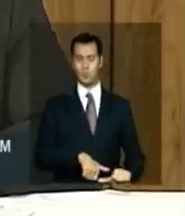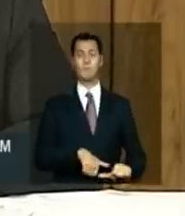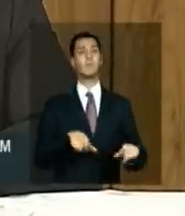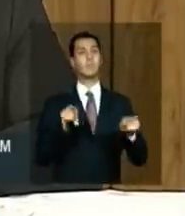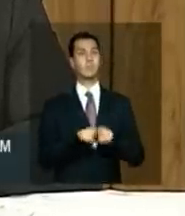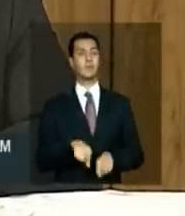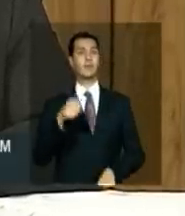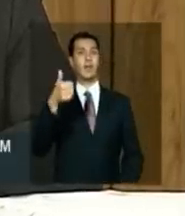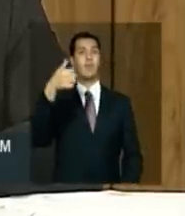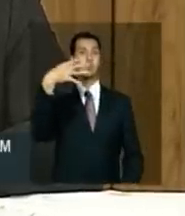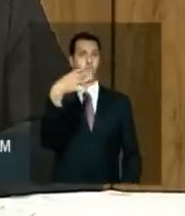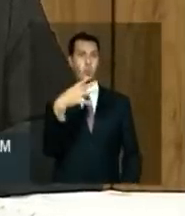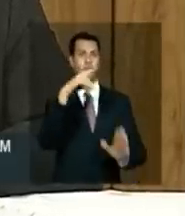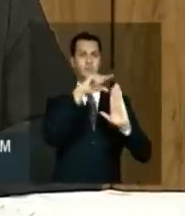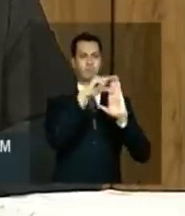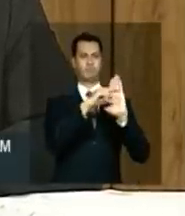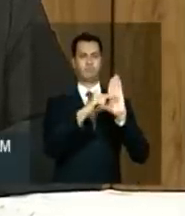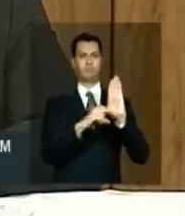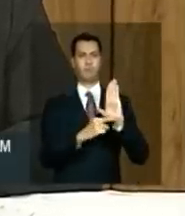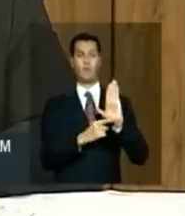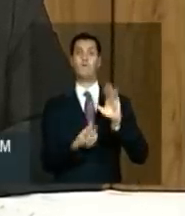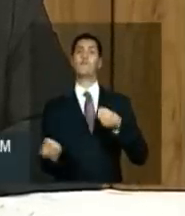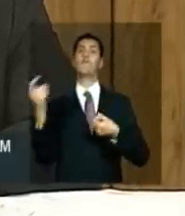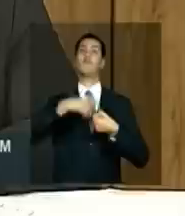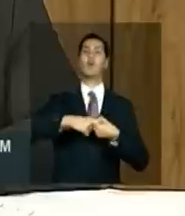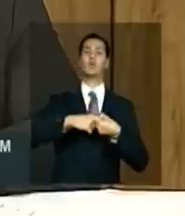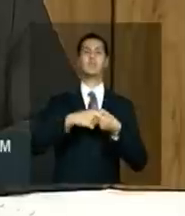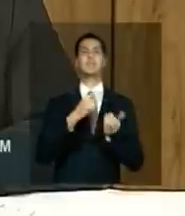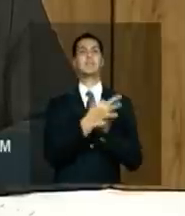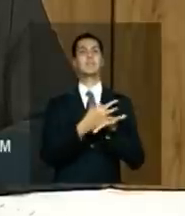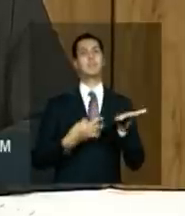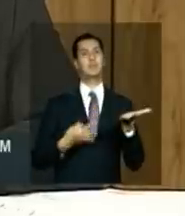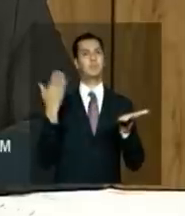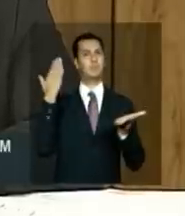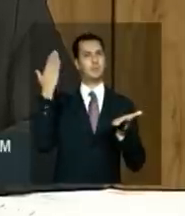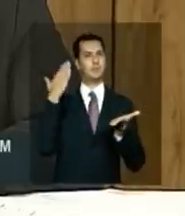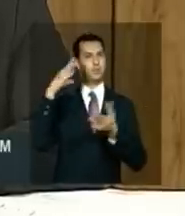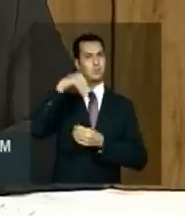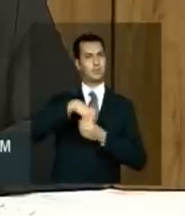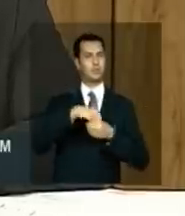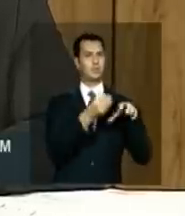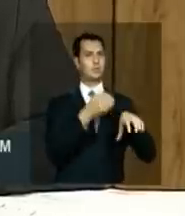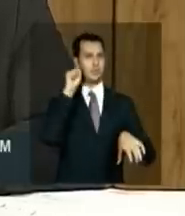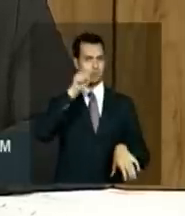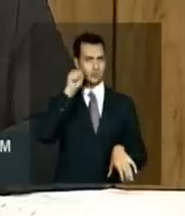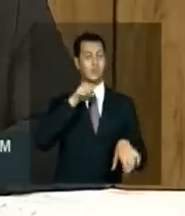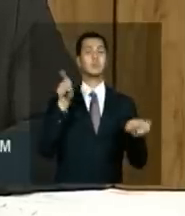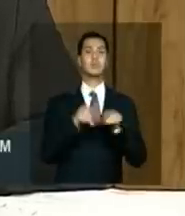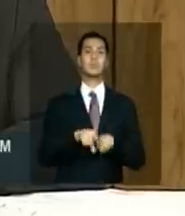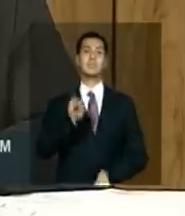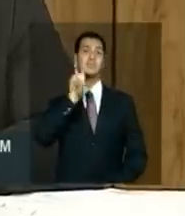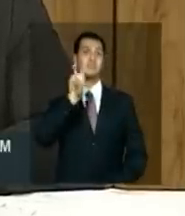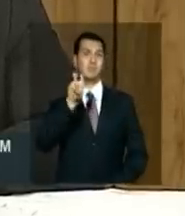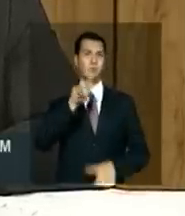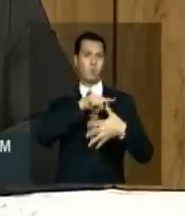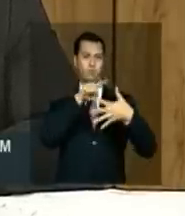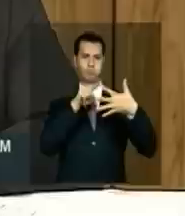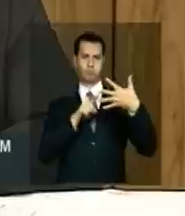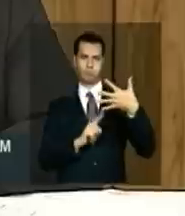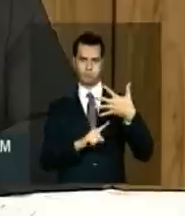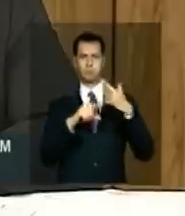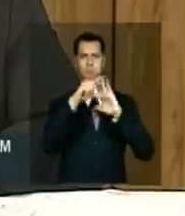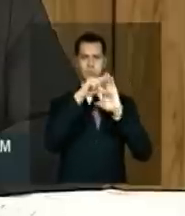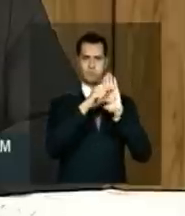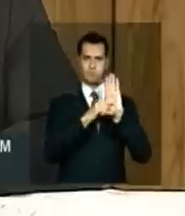eh o texto do Senado Federal cinco corresponde a dispositivos novos incluídos